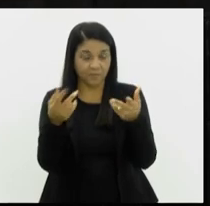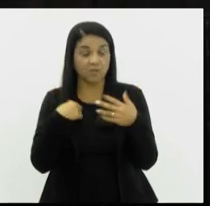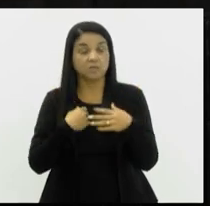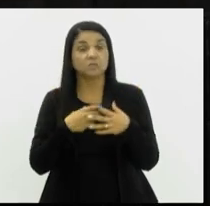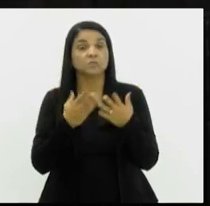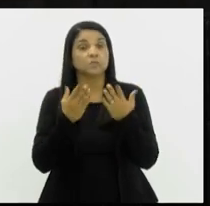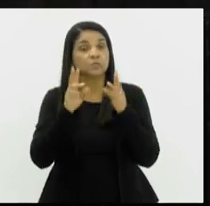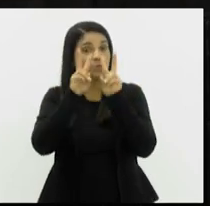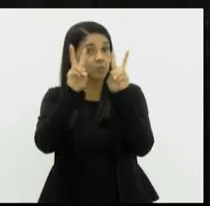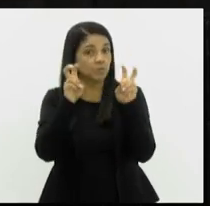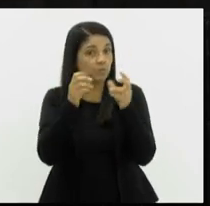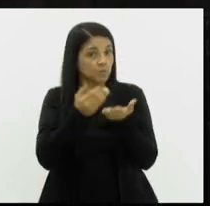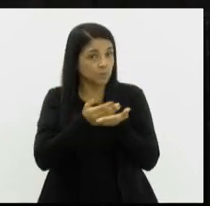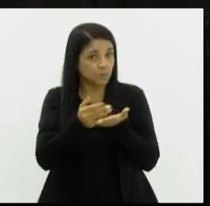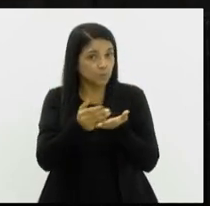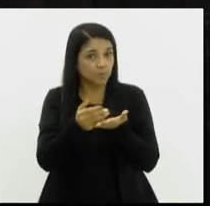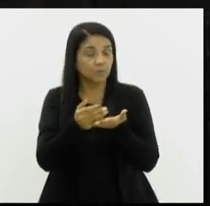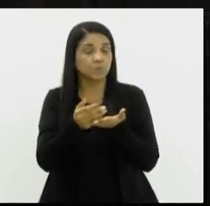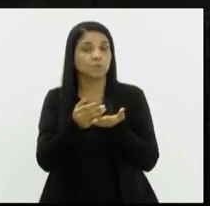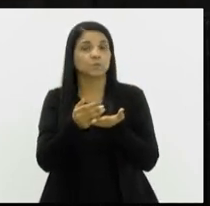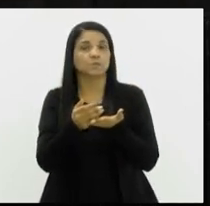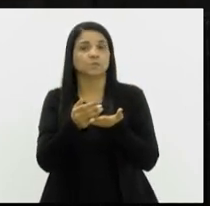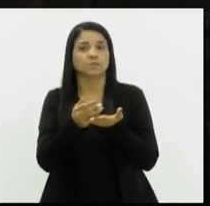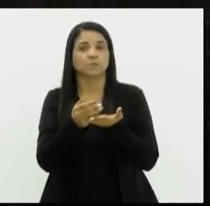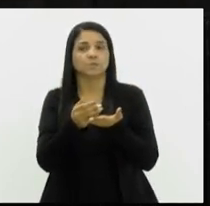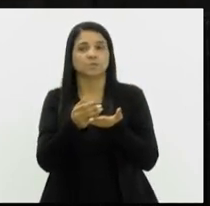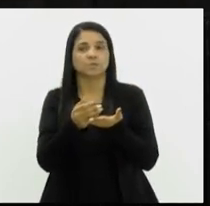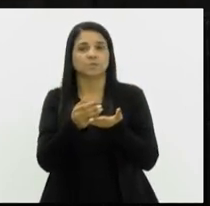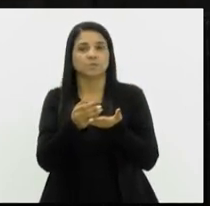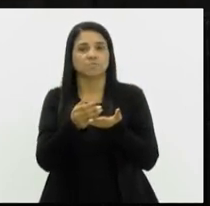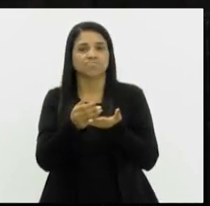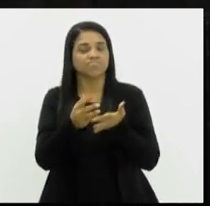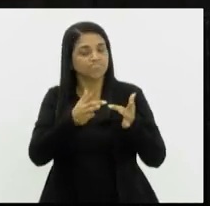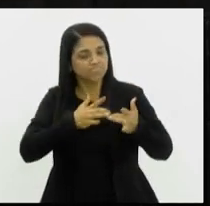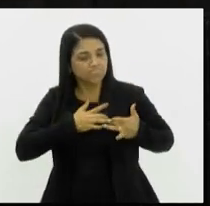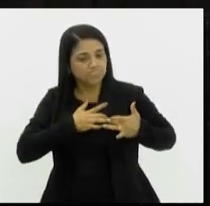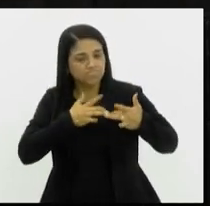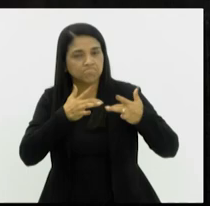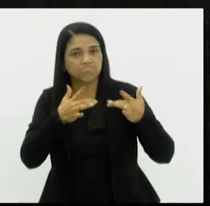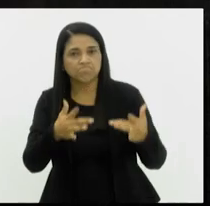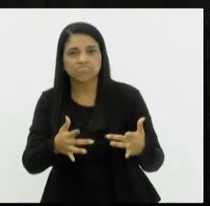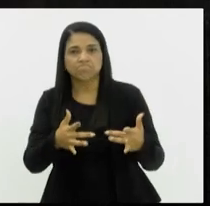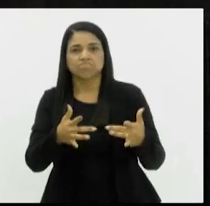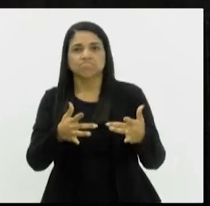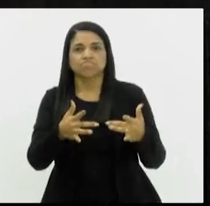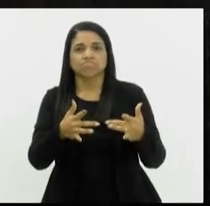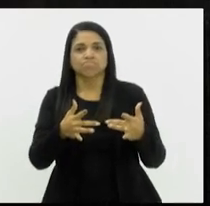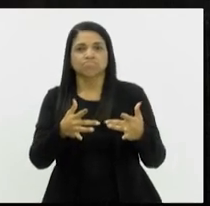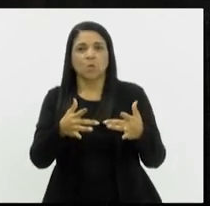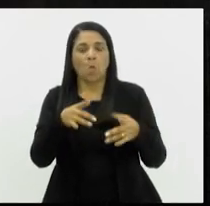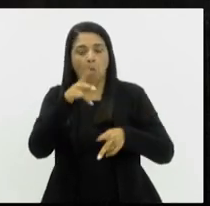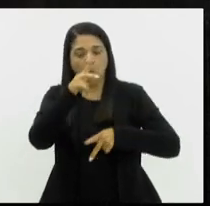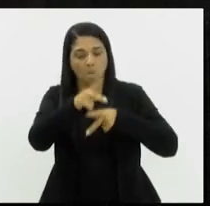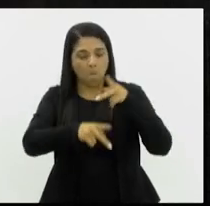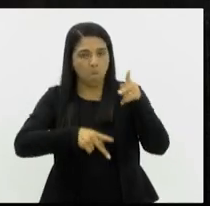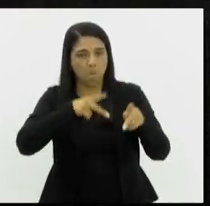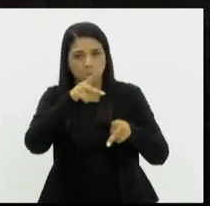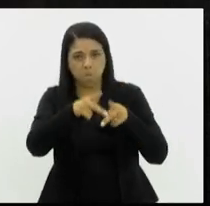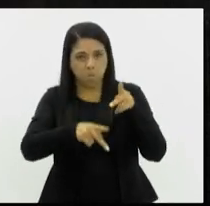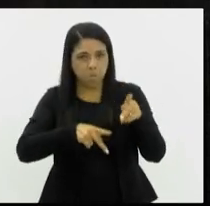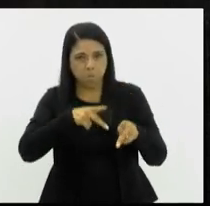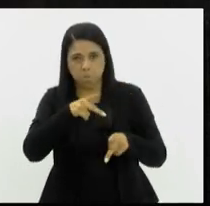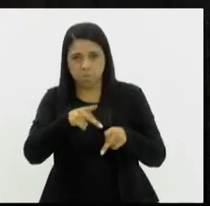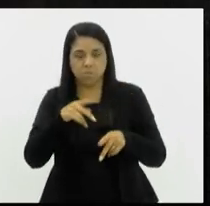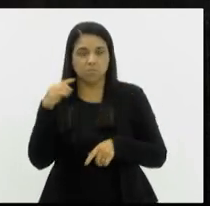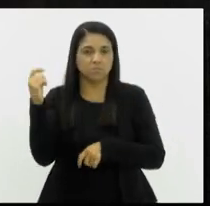inicial, hipotequei minha total solidariedade ao povo do Rio Grande do Sul,